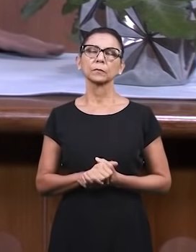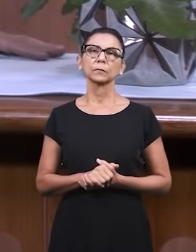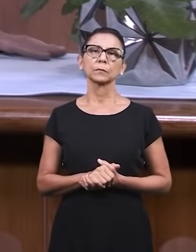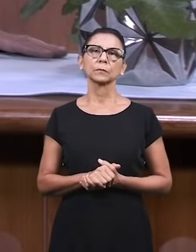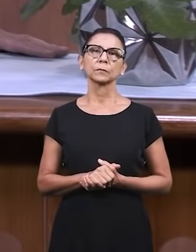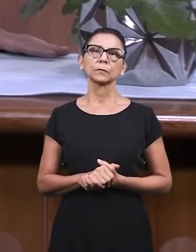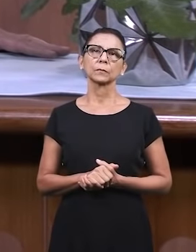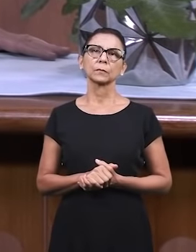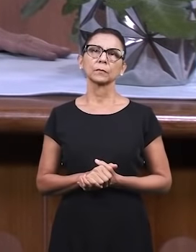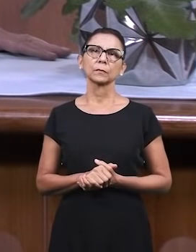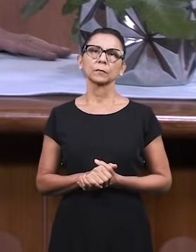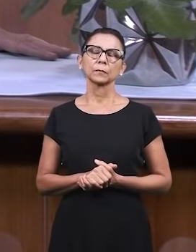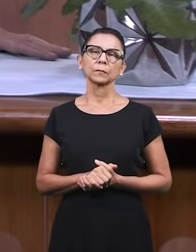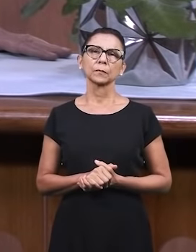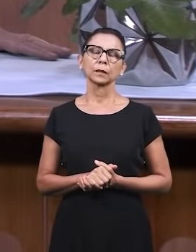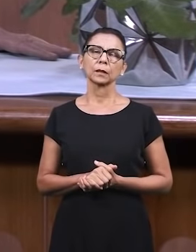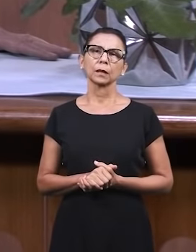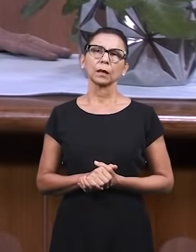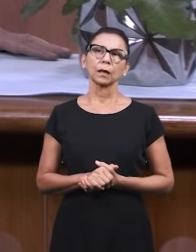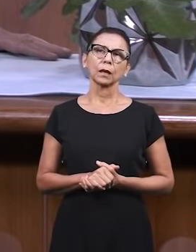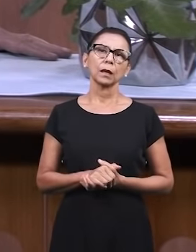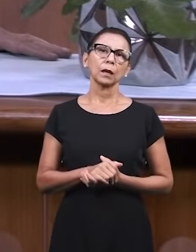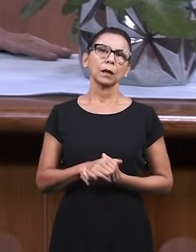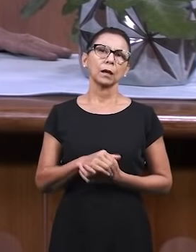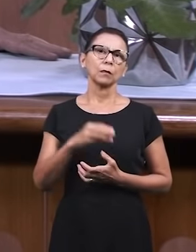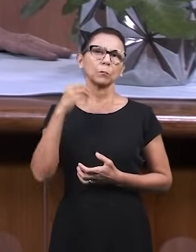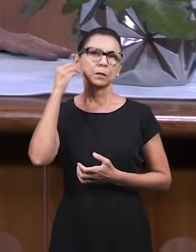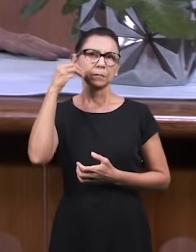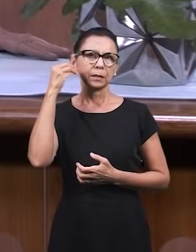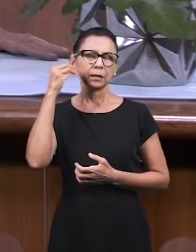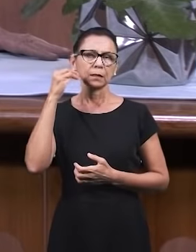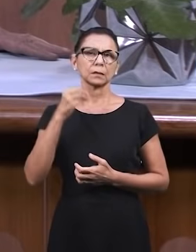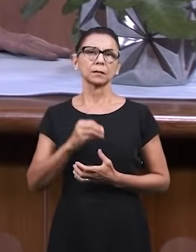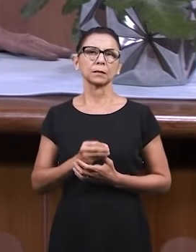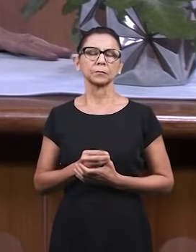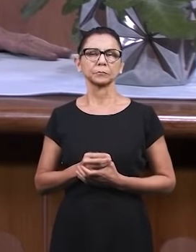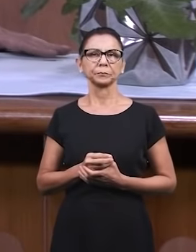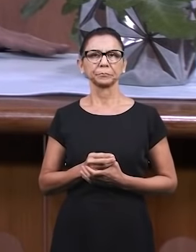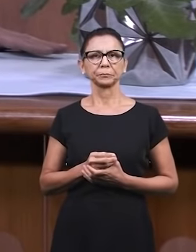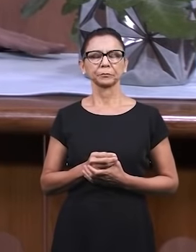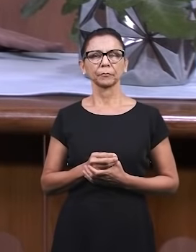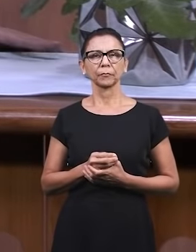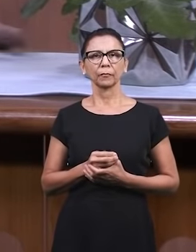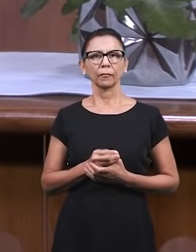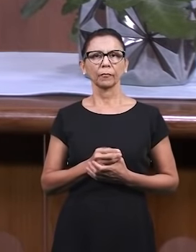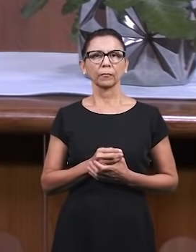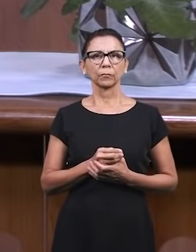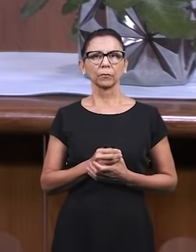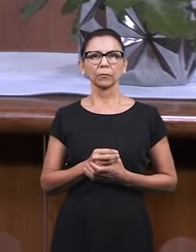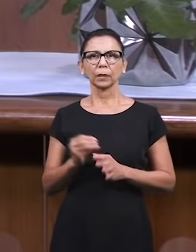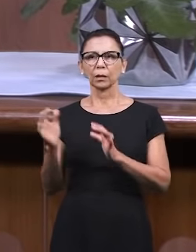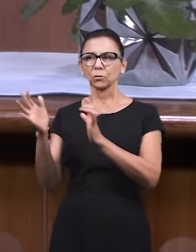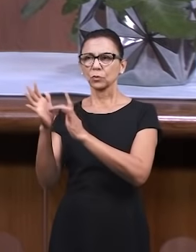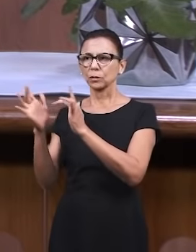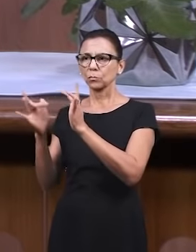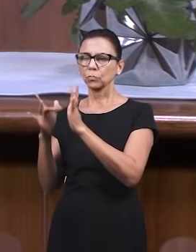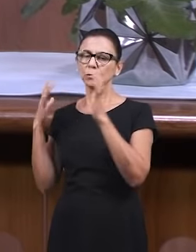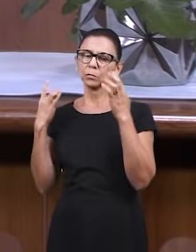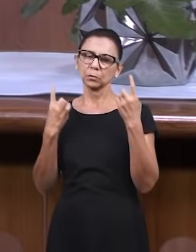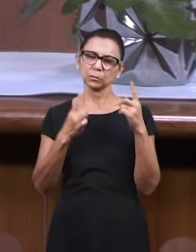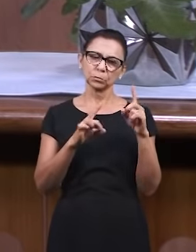fala de uma experiência com o Senhor Jesus, os seus discípulos e um